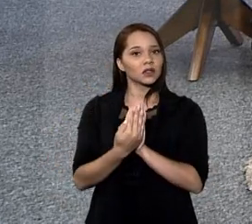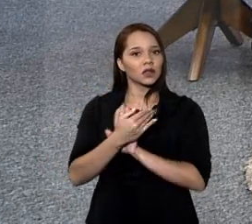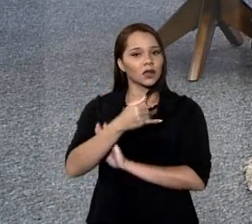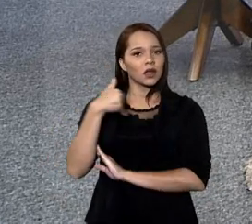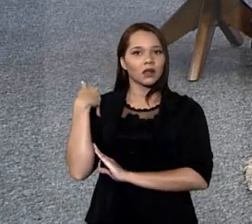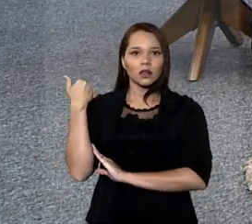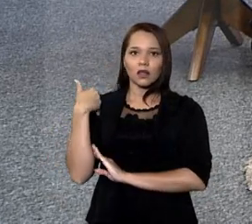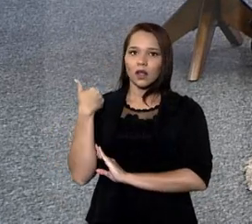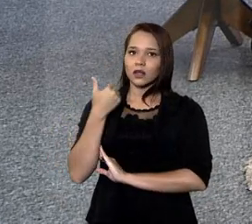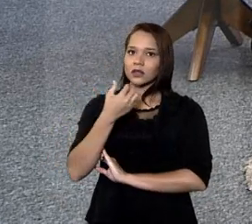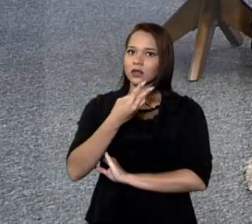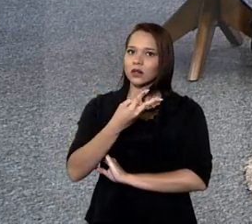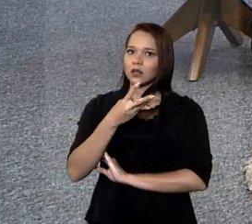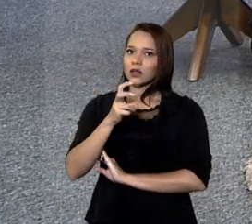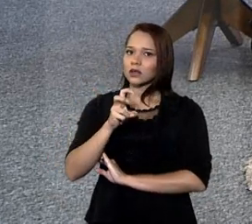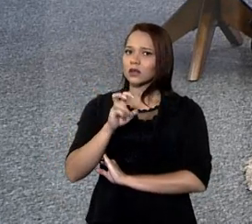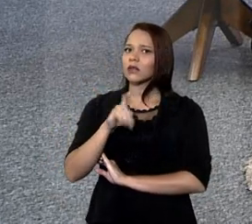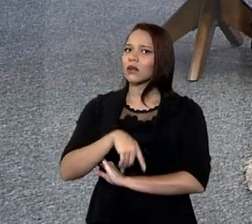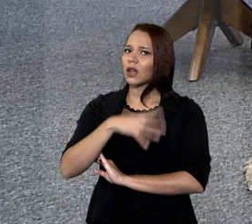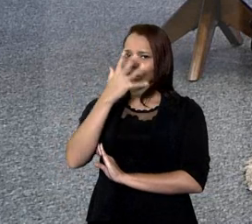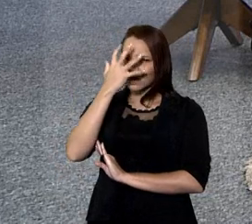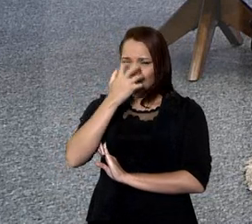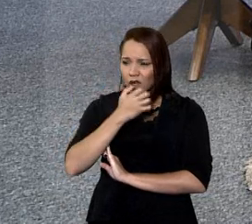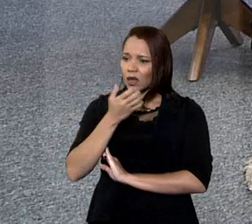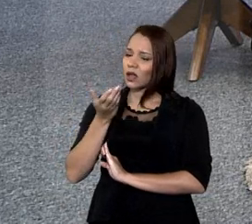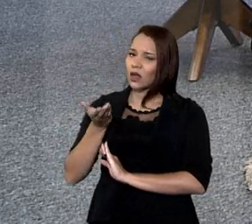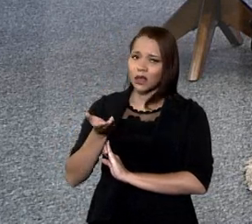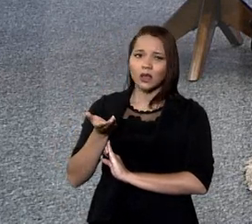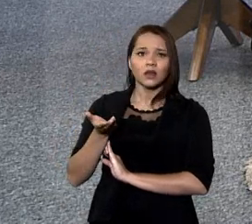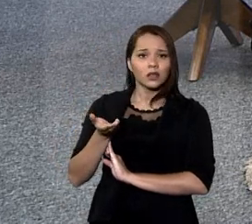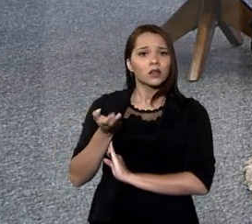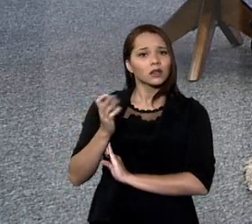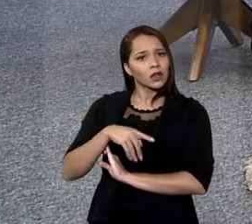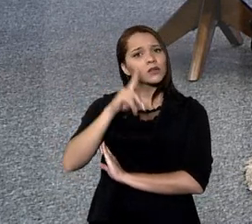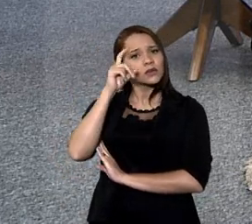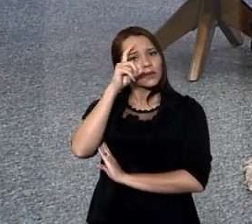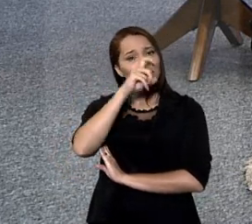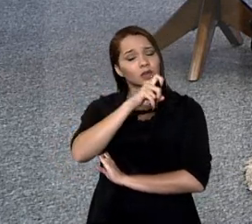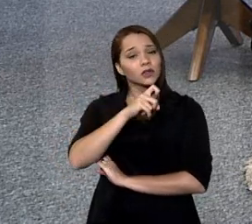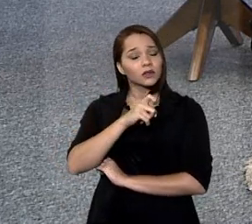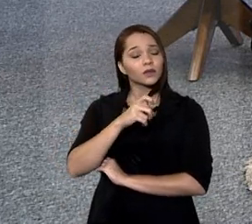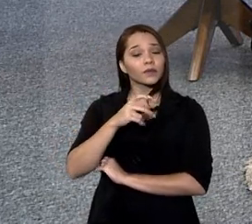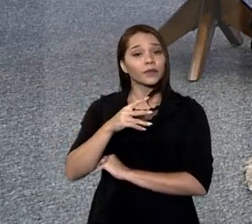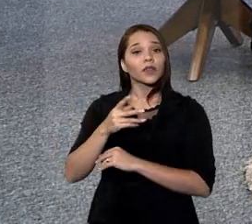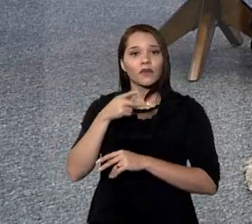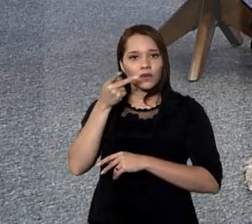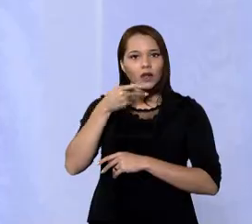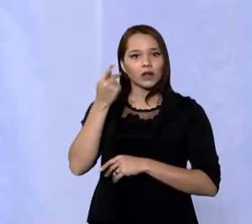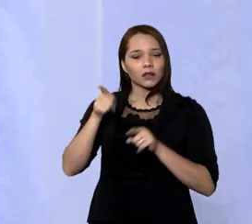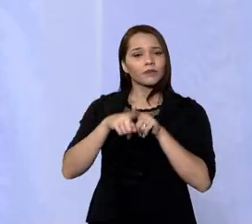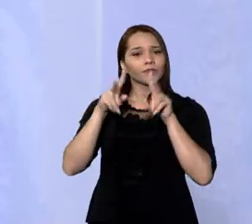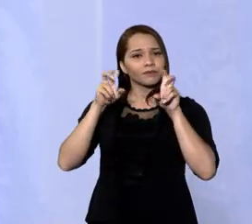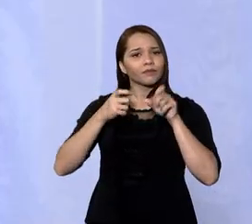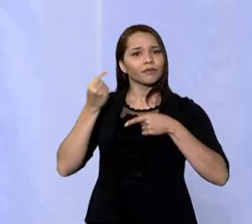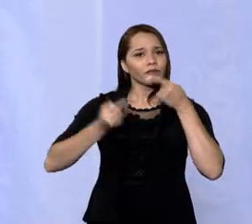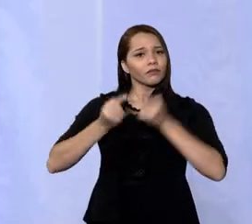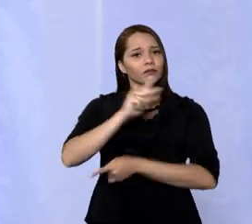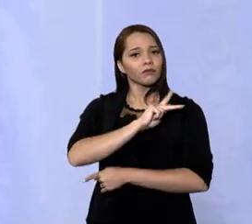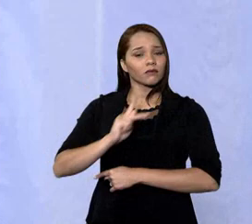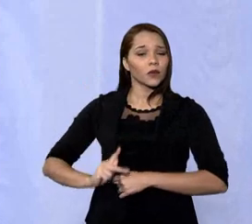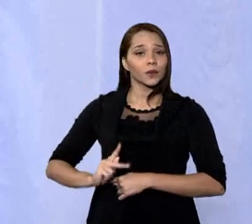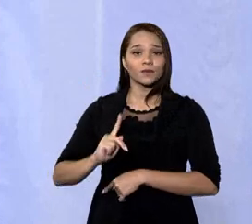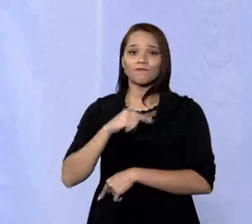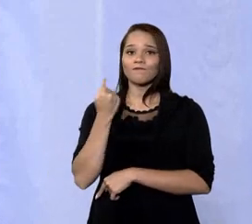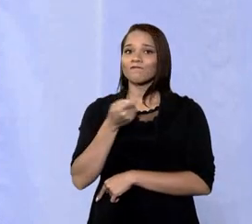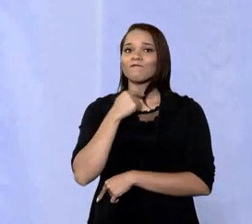trans de 35 anos isso é muito sério na professor é assim é muito complicado e voltando que a tomando tem uma das políticas